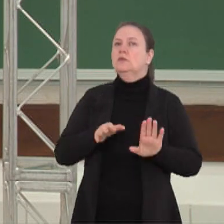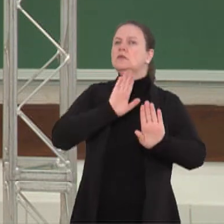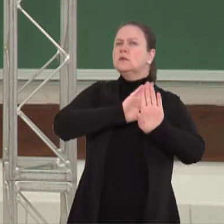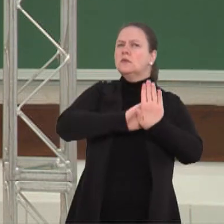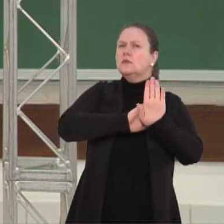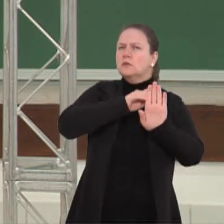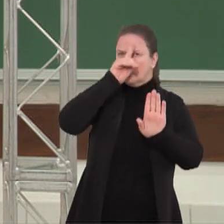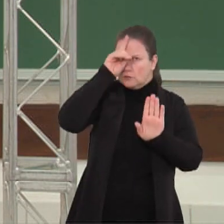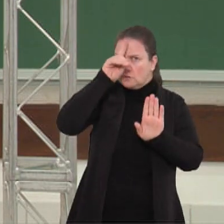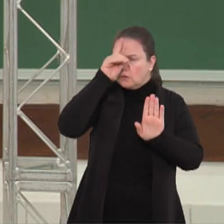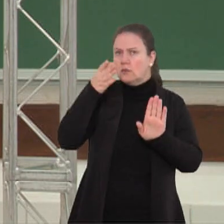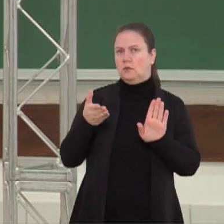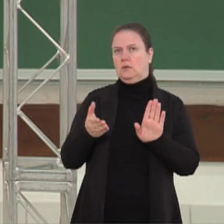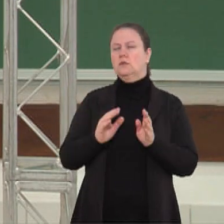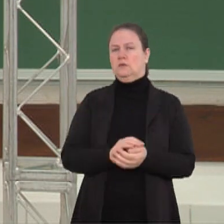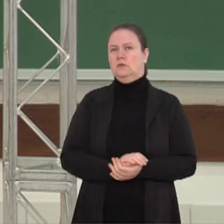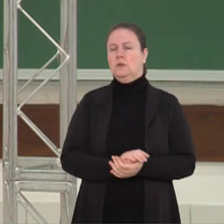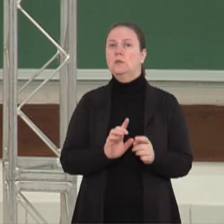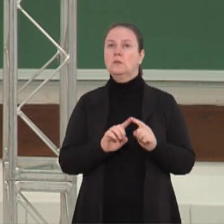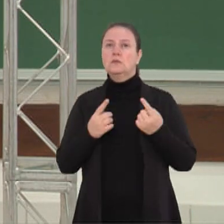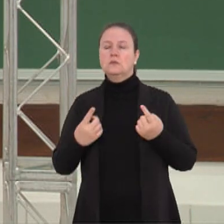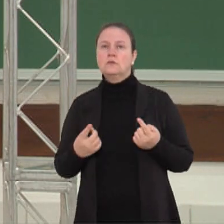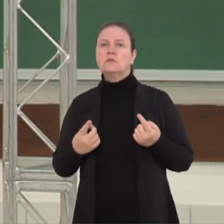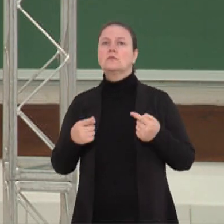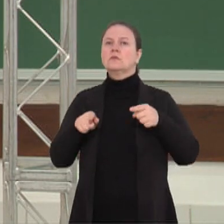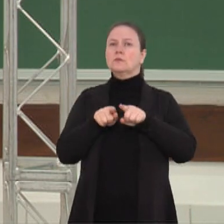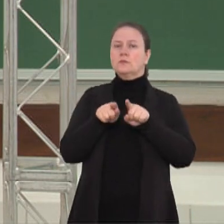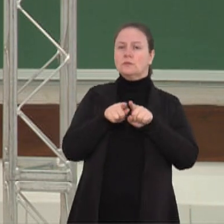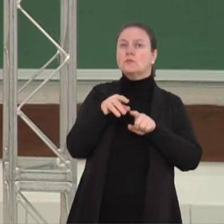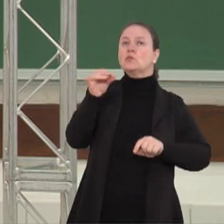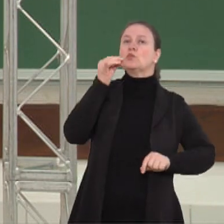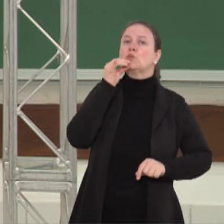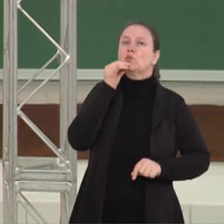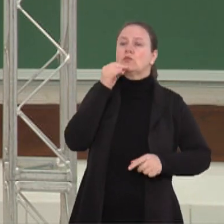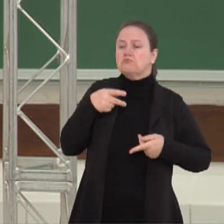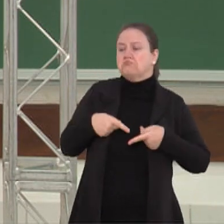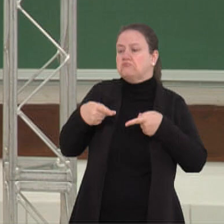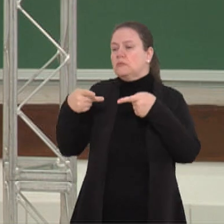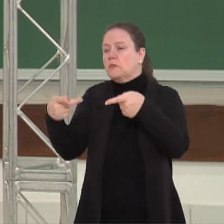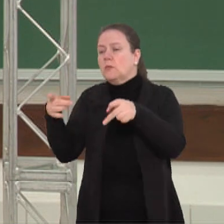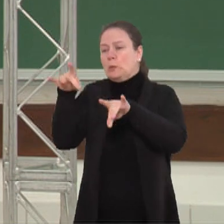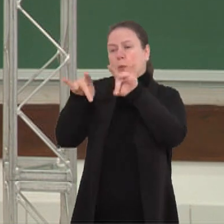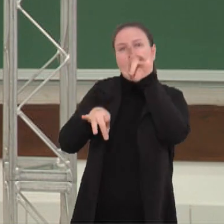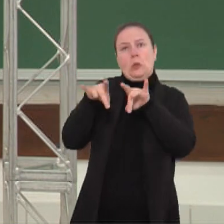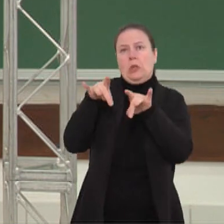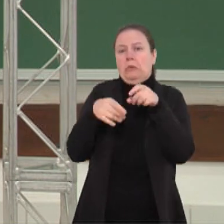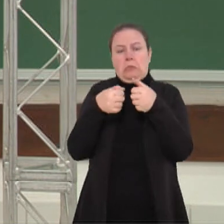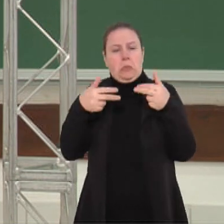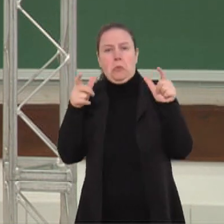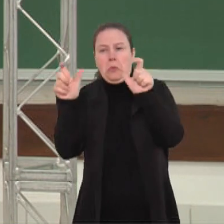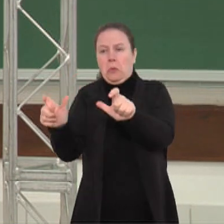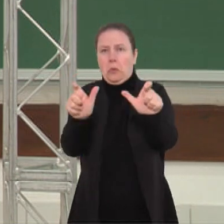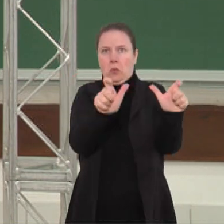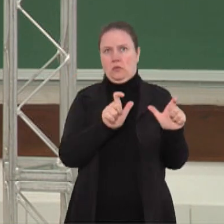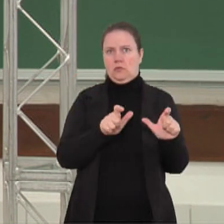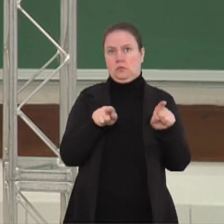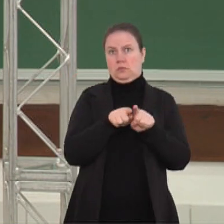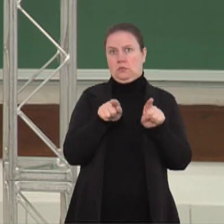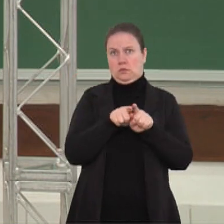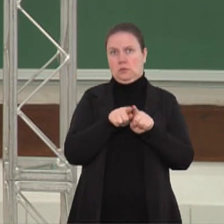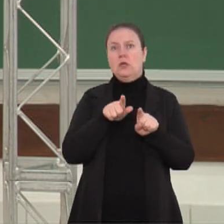ideologia. Mas junto desse exemplo do ir ao teatro, nós temos mais ideologias